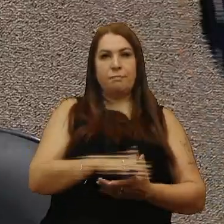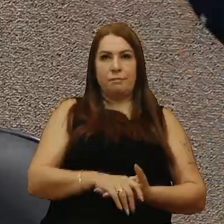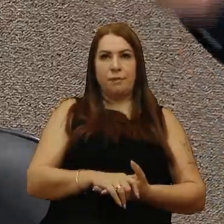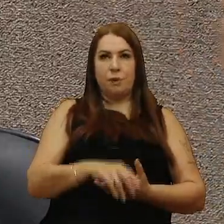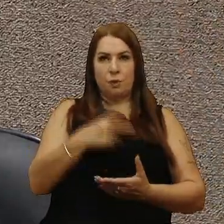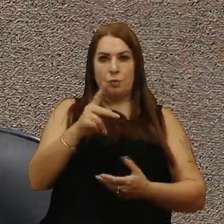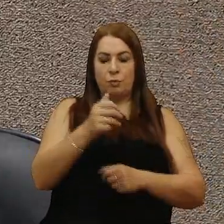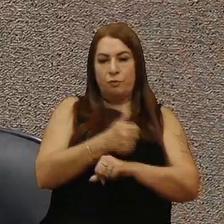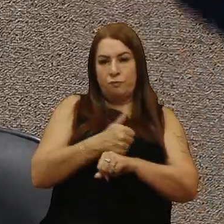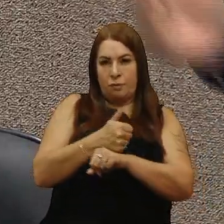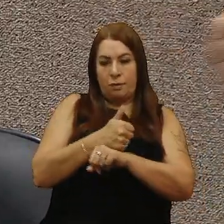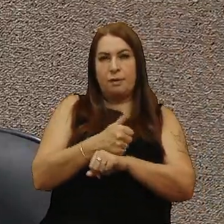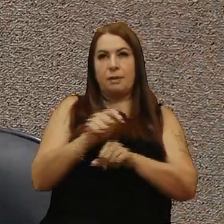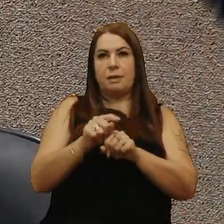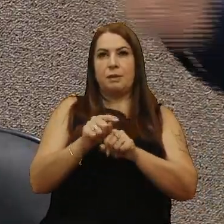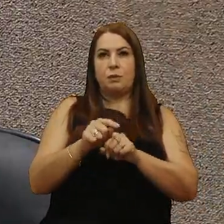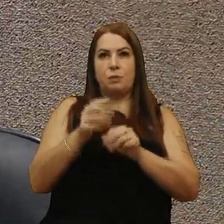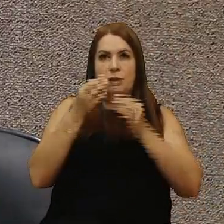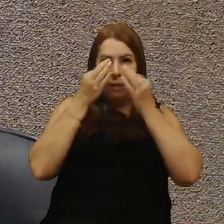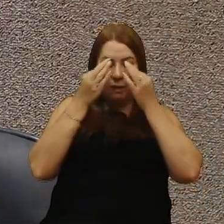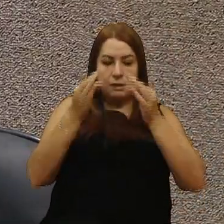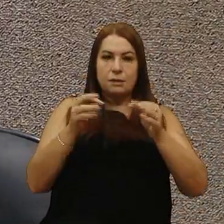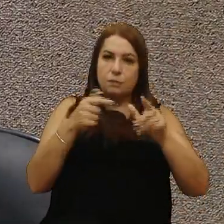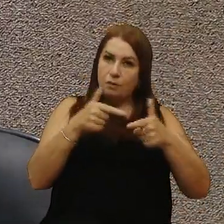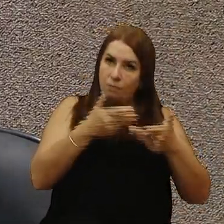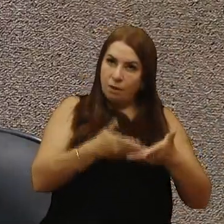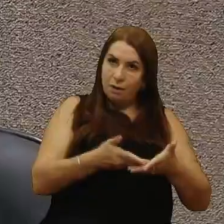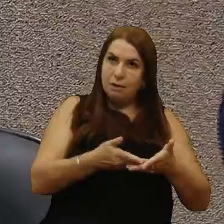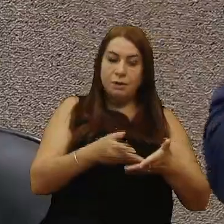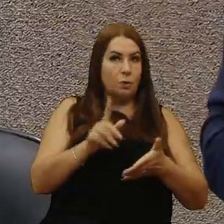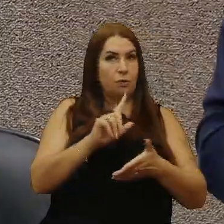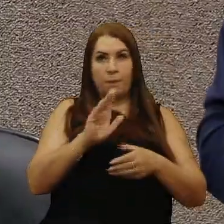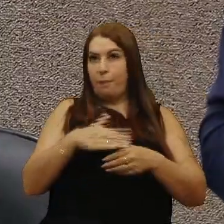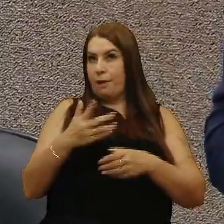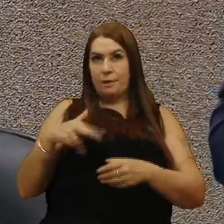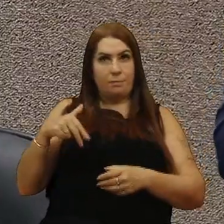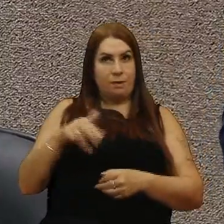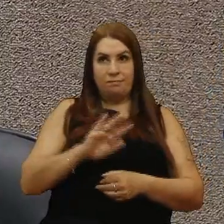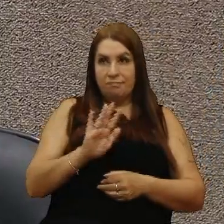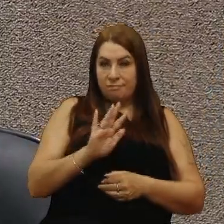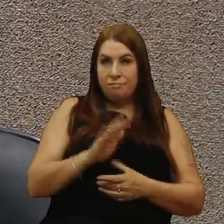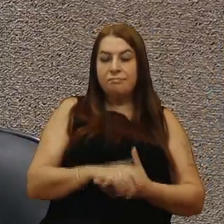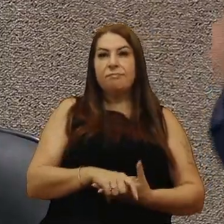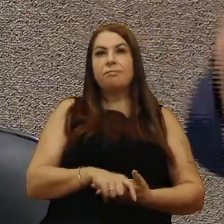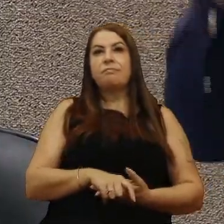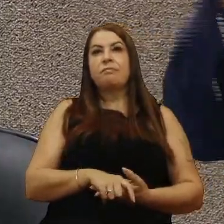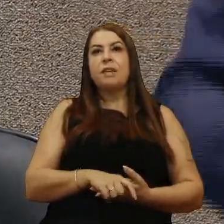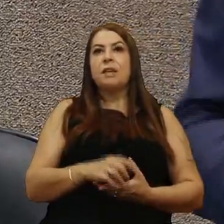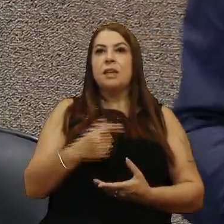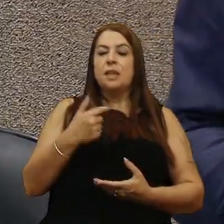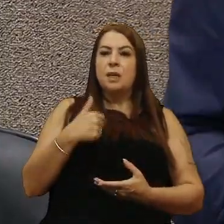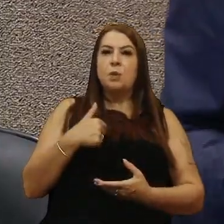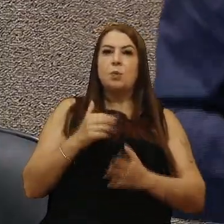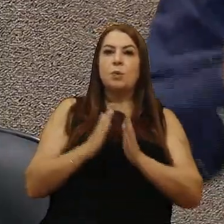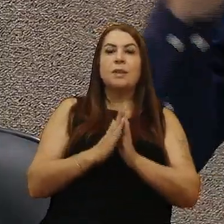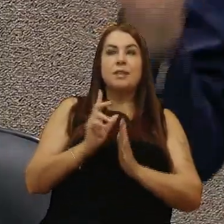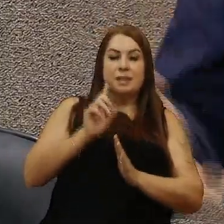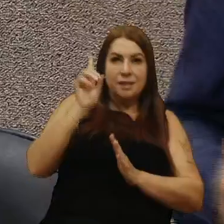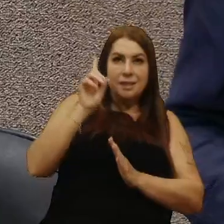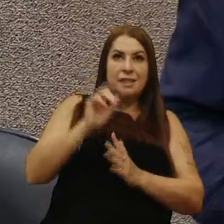sua profissionalidade e à sua atenção e ao seu trabalho, senão não estaria mais caminhando hoje, né? Eu, graças a